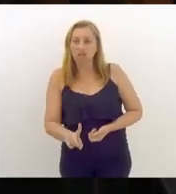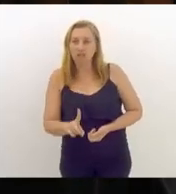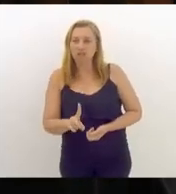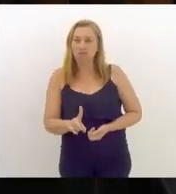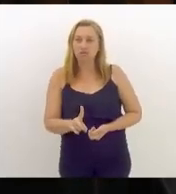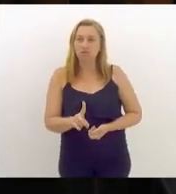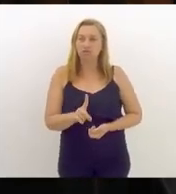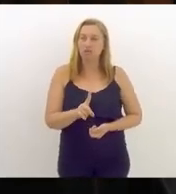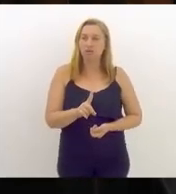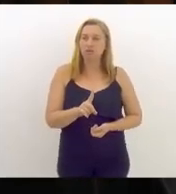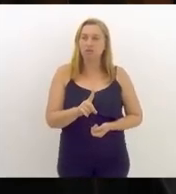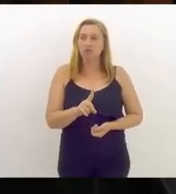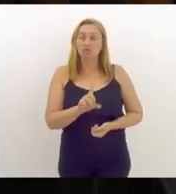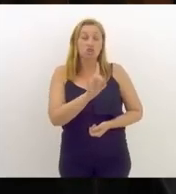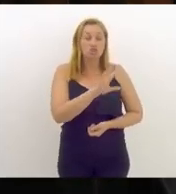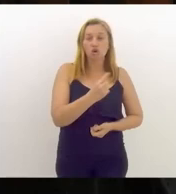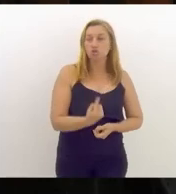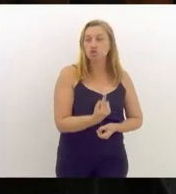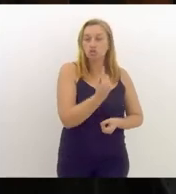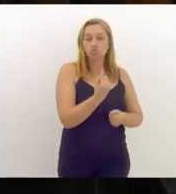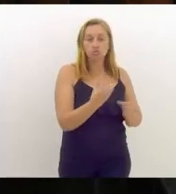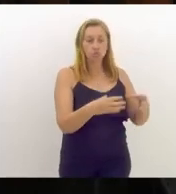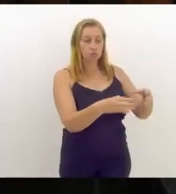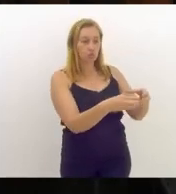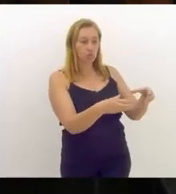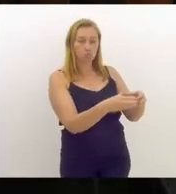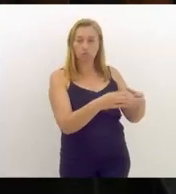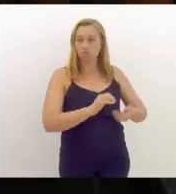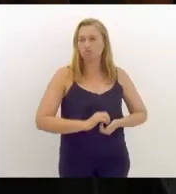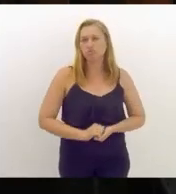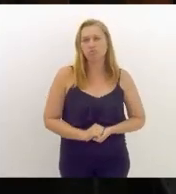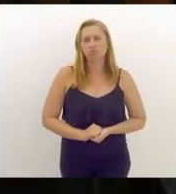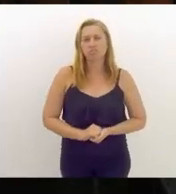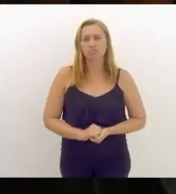privilégio somente de uma casta